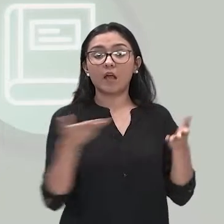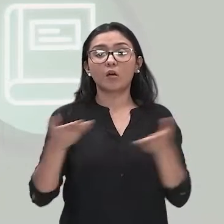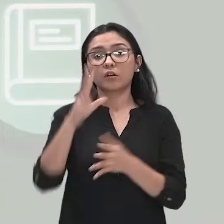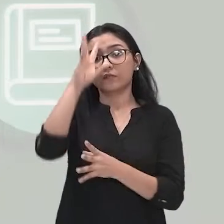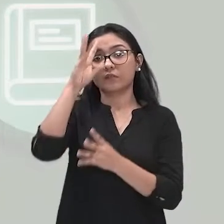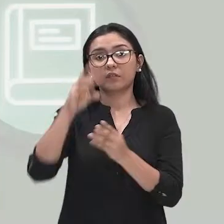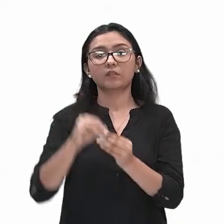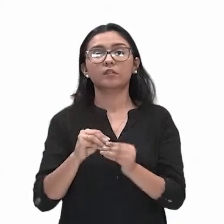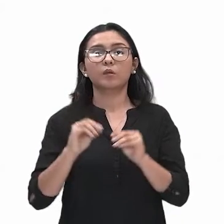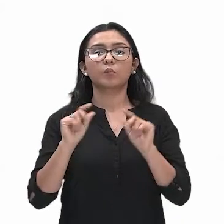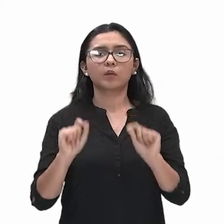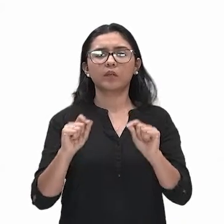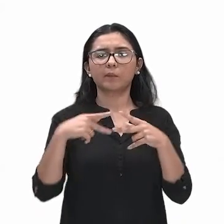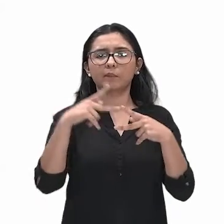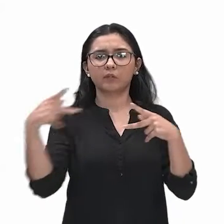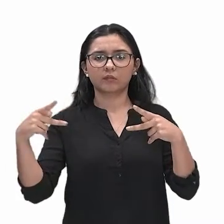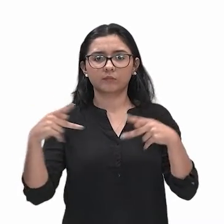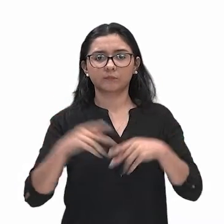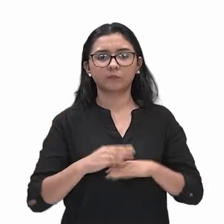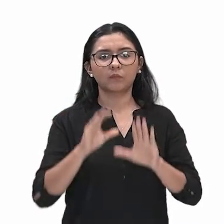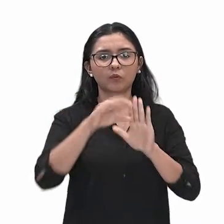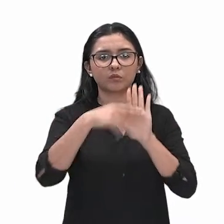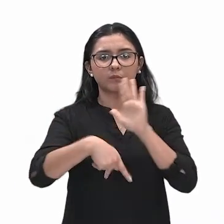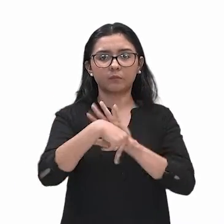sobre essas proteínas. Olha o conceito, né?